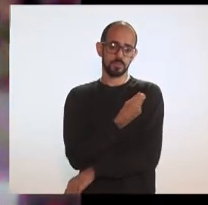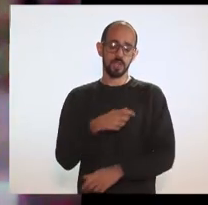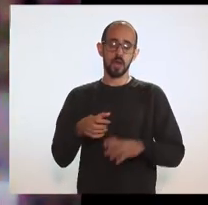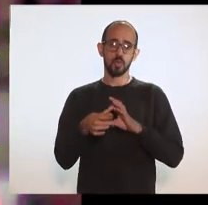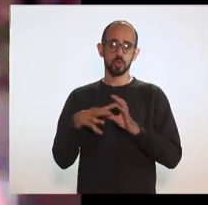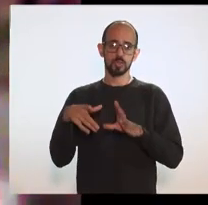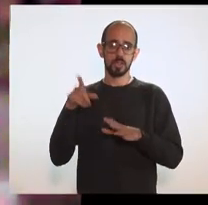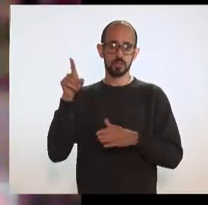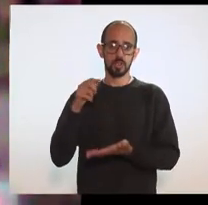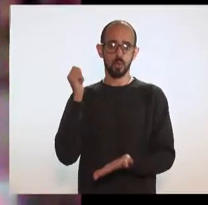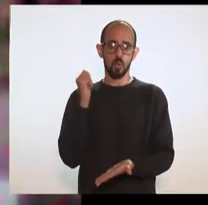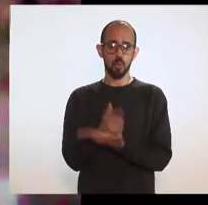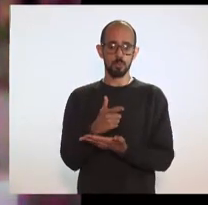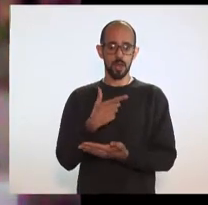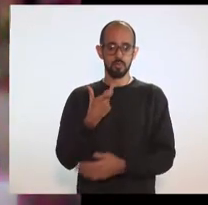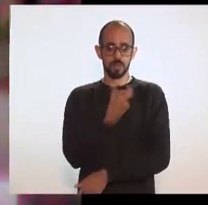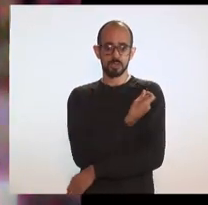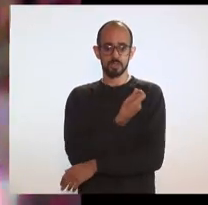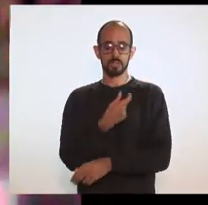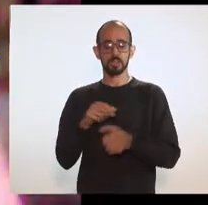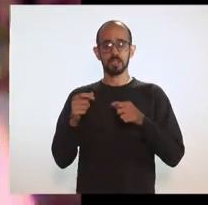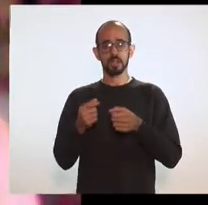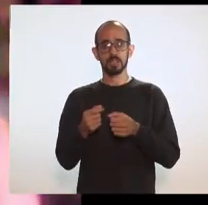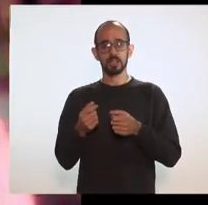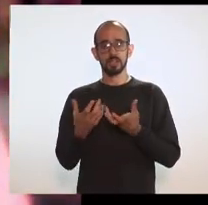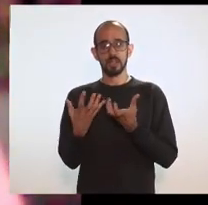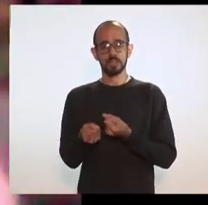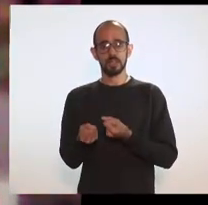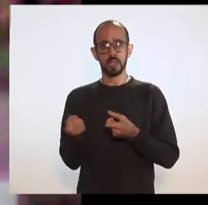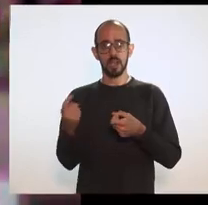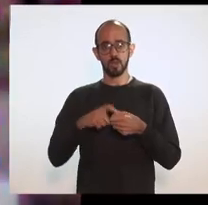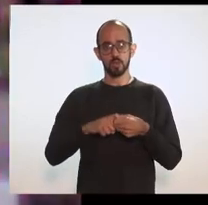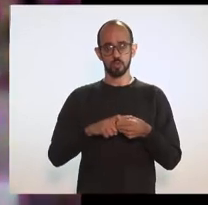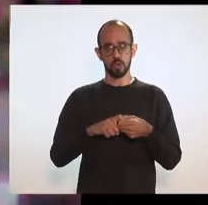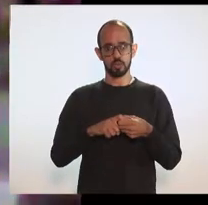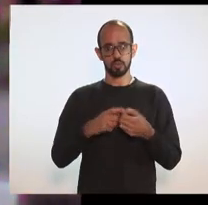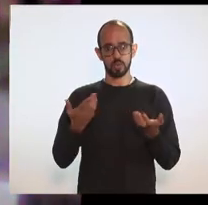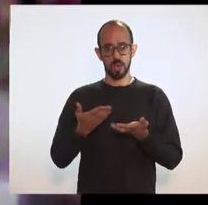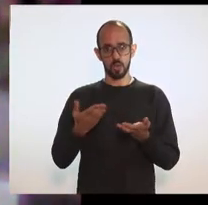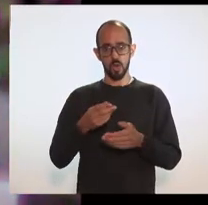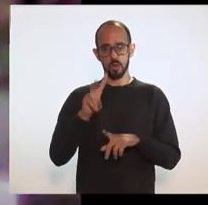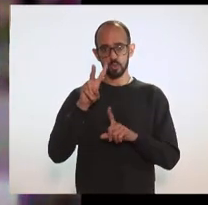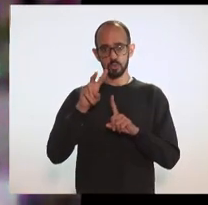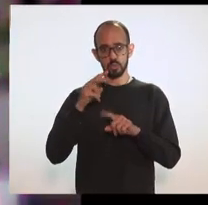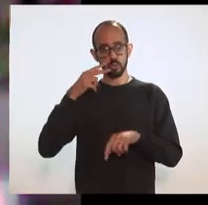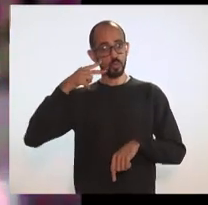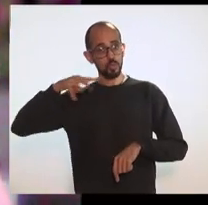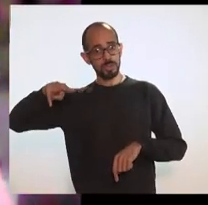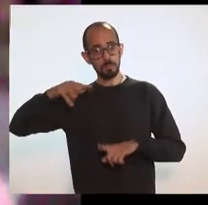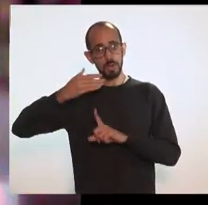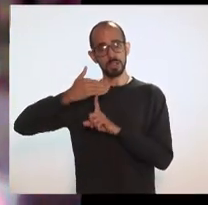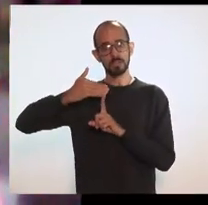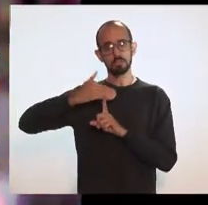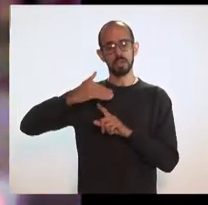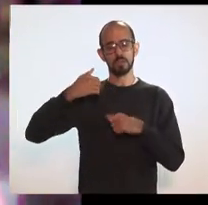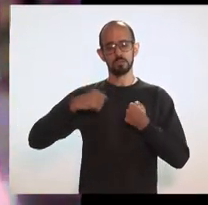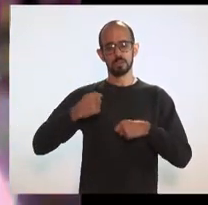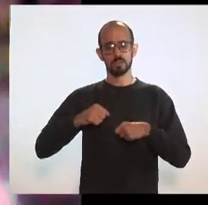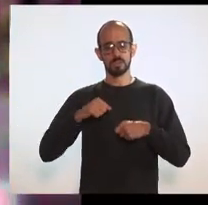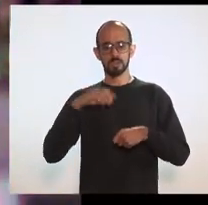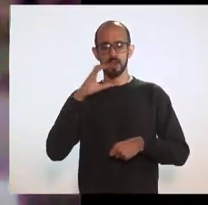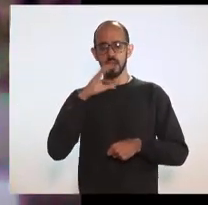comprar vacinas EA compor com choque ele agora um duas semanas e meia de atraso tá tendo que correr atrás